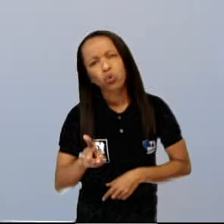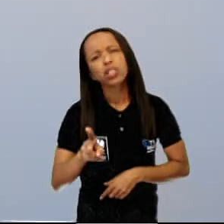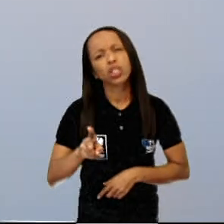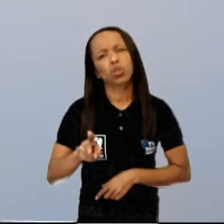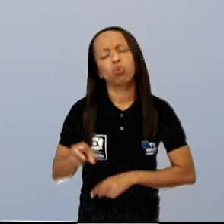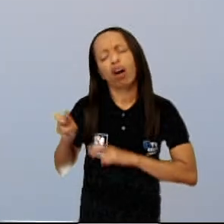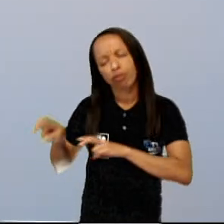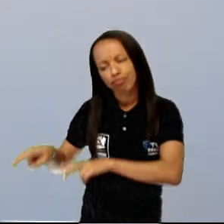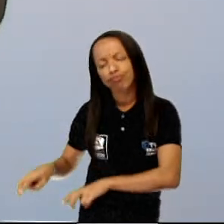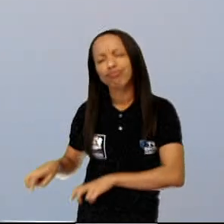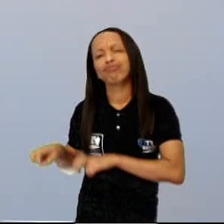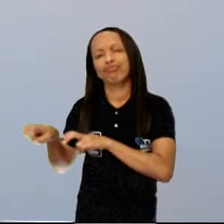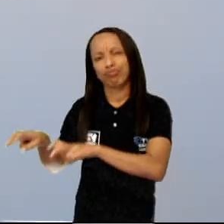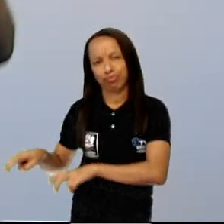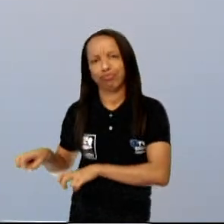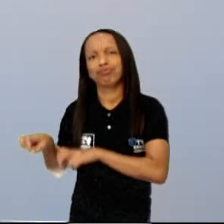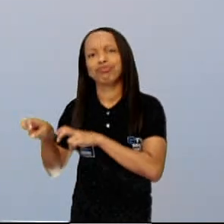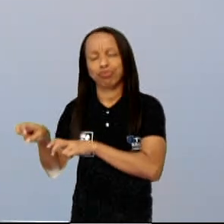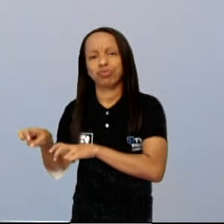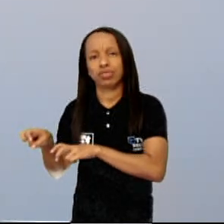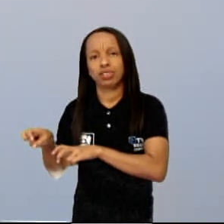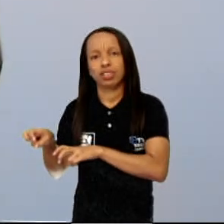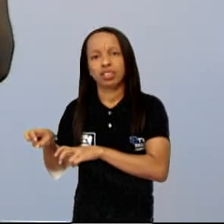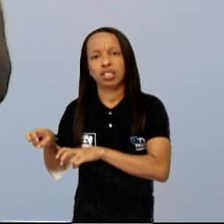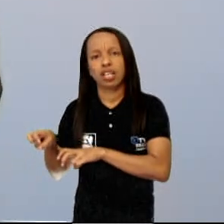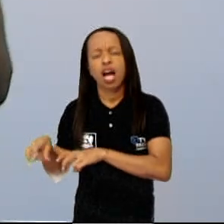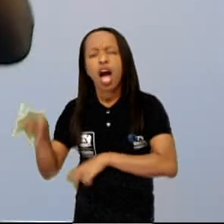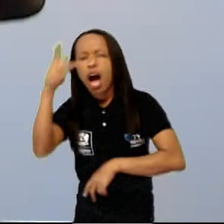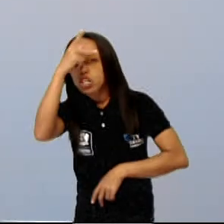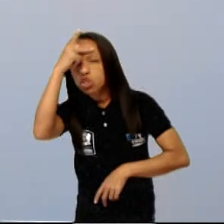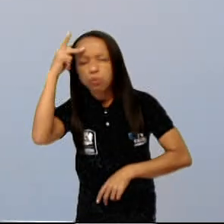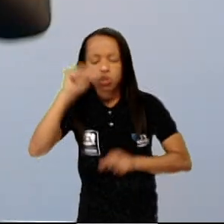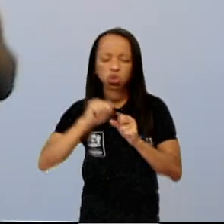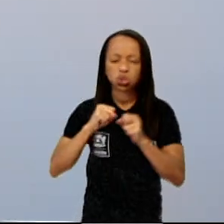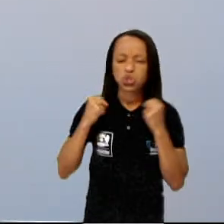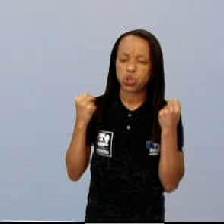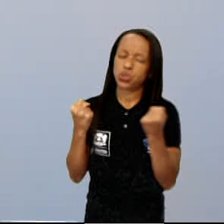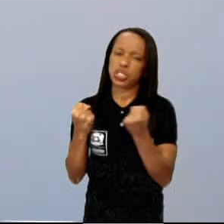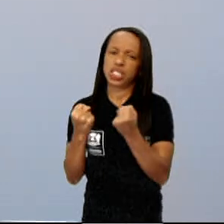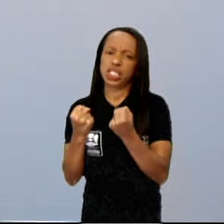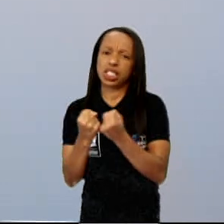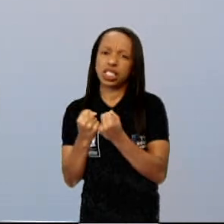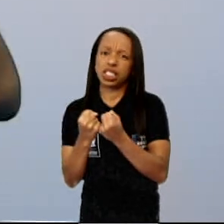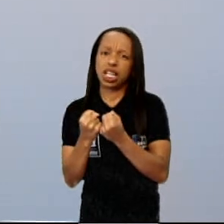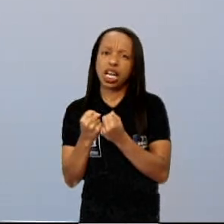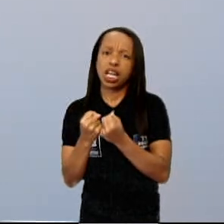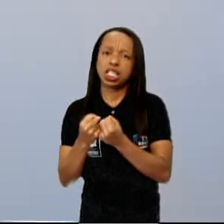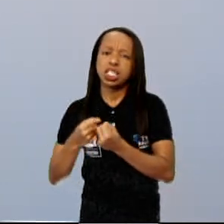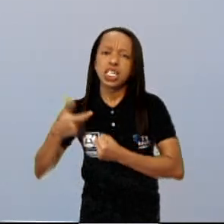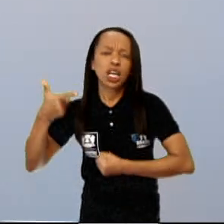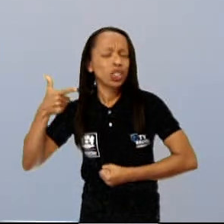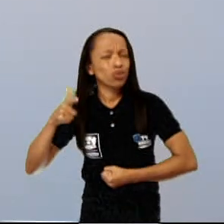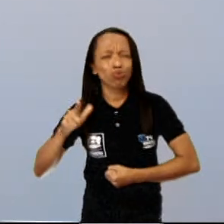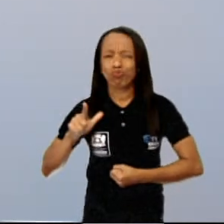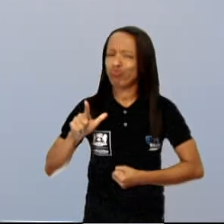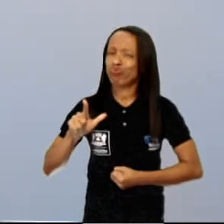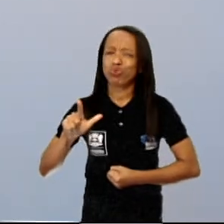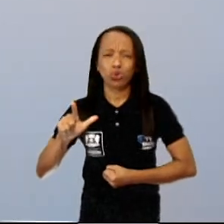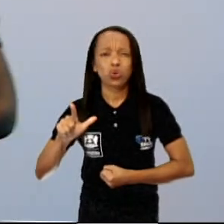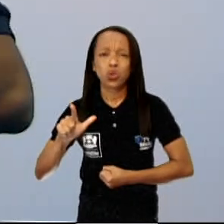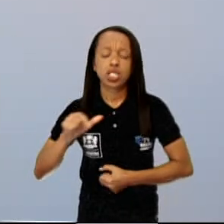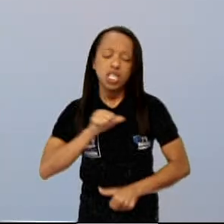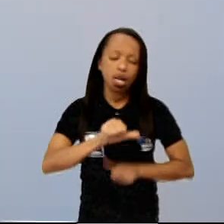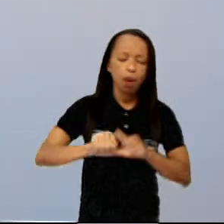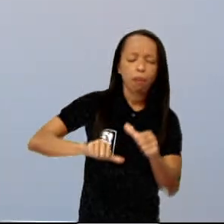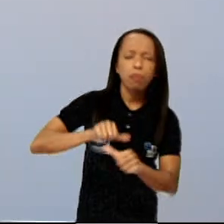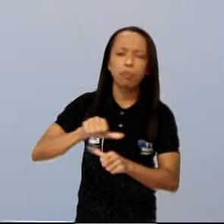não conseguiam mobilidade, elas não conseguiam se movimentar dentro da sociedade, ok? Uma outra característica